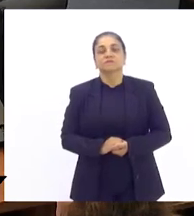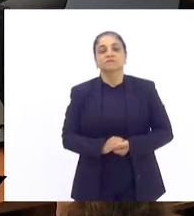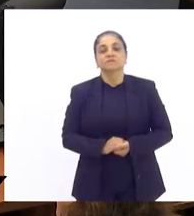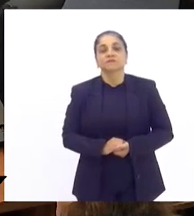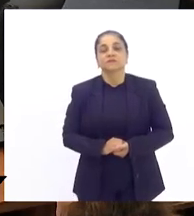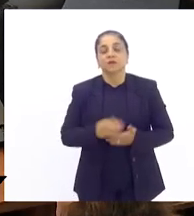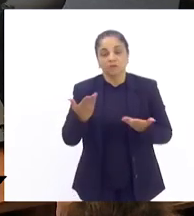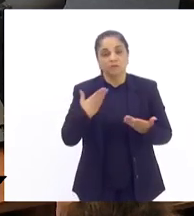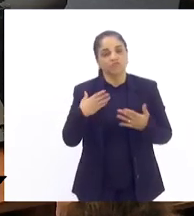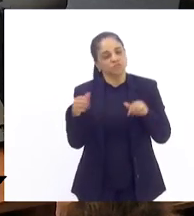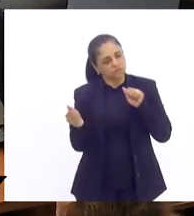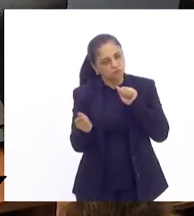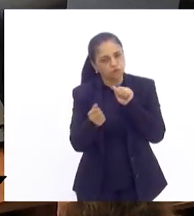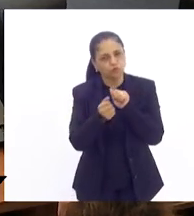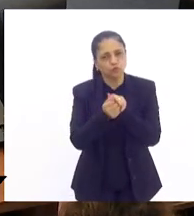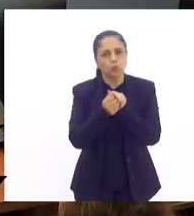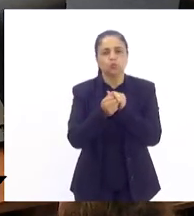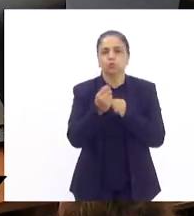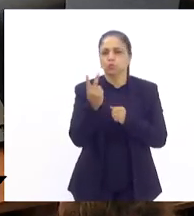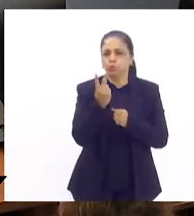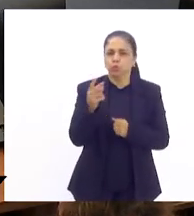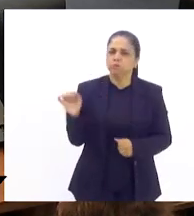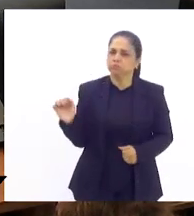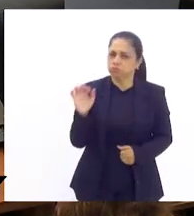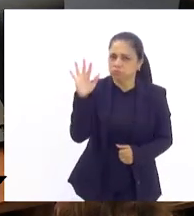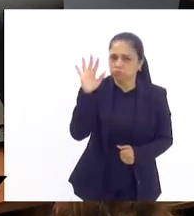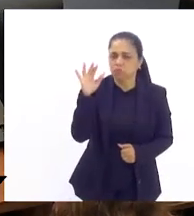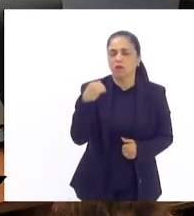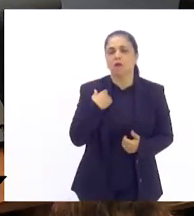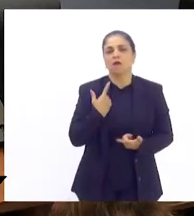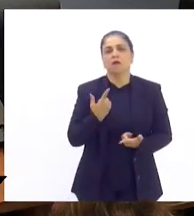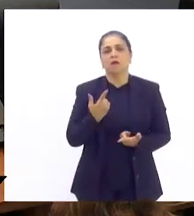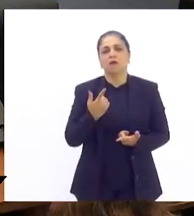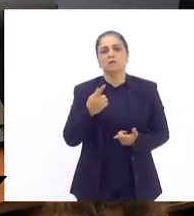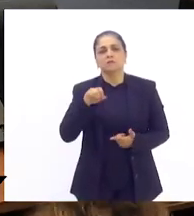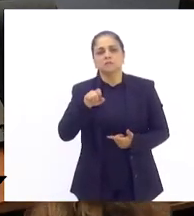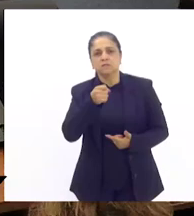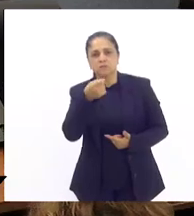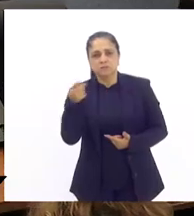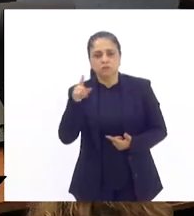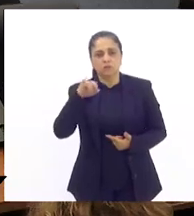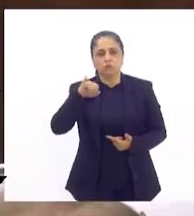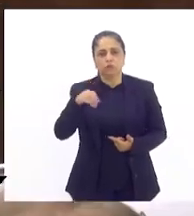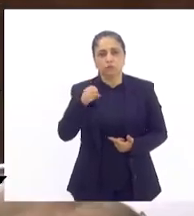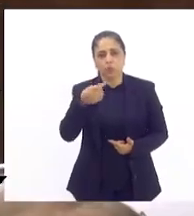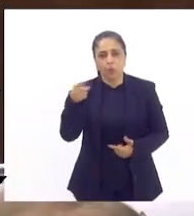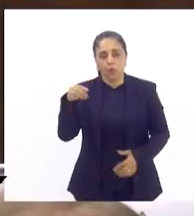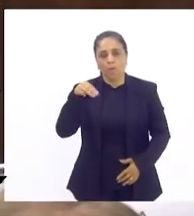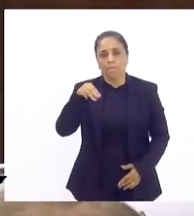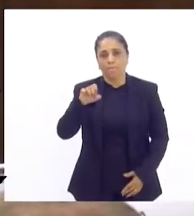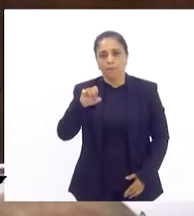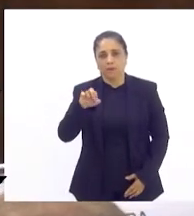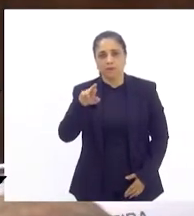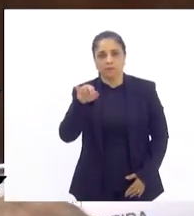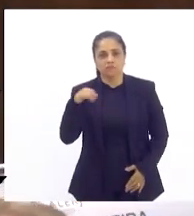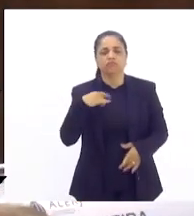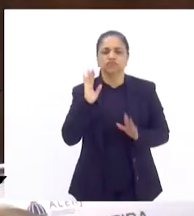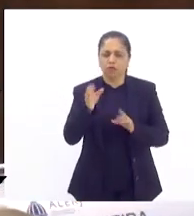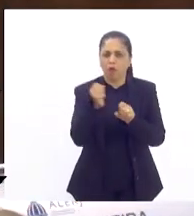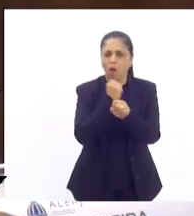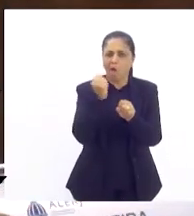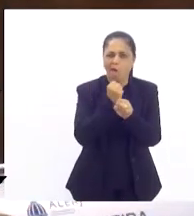Esteve junto lá, né, em duas comunidades. Em São João do Meriti, nós fizemos a reforma e